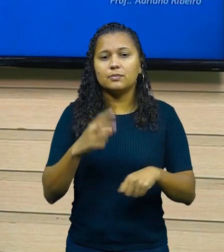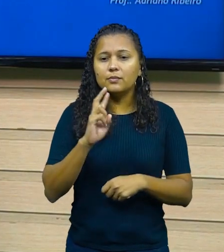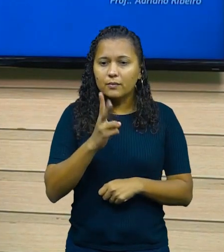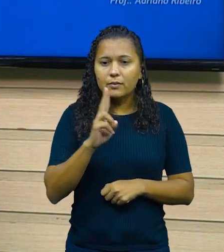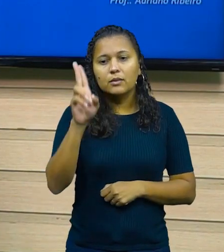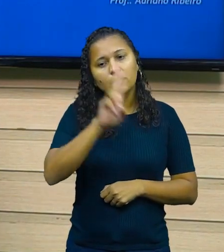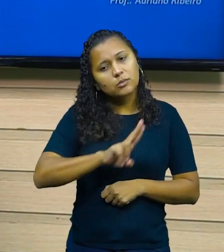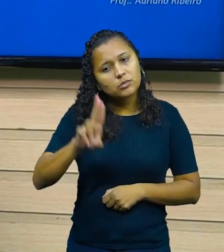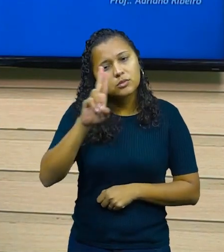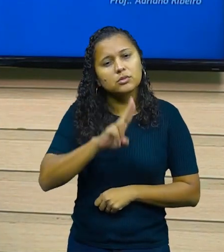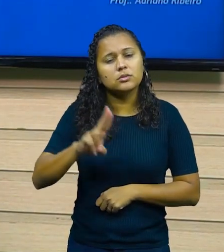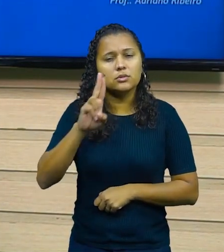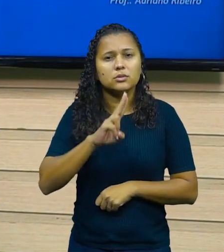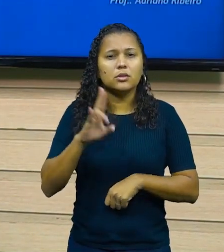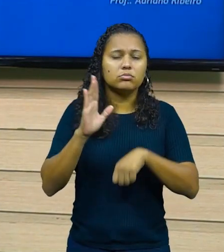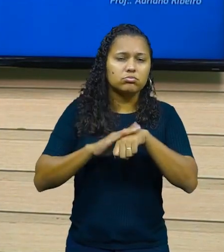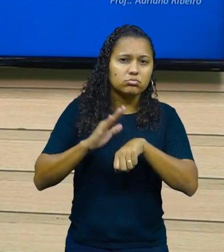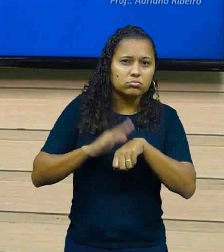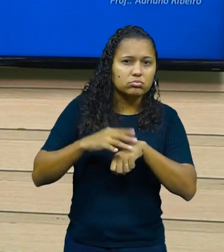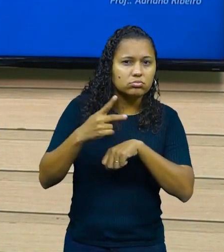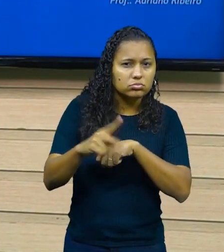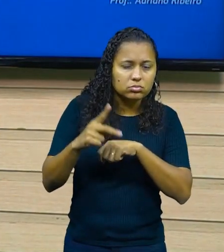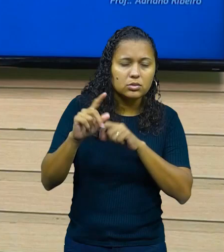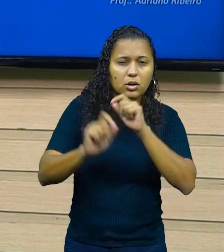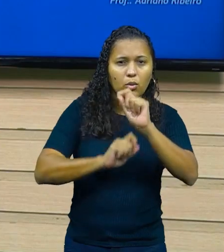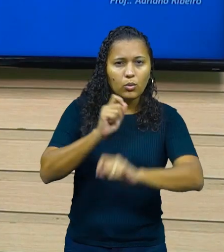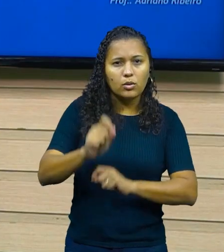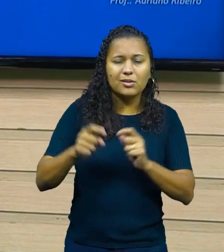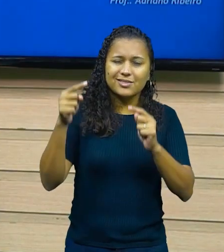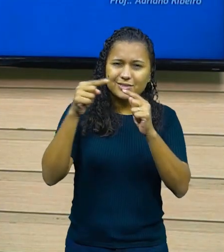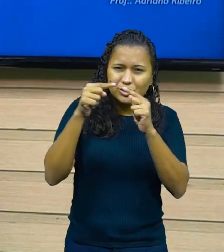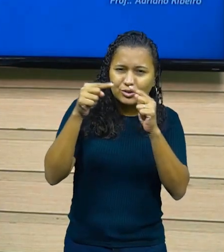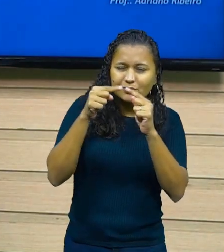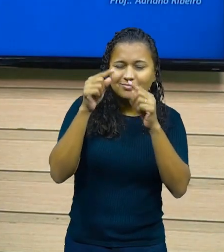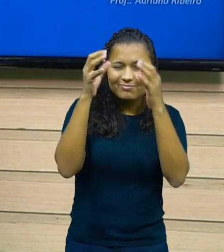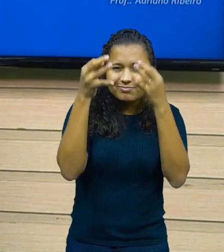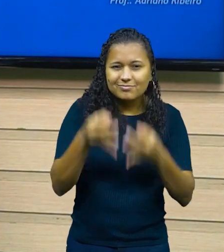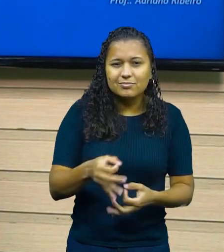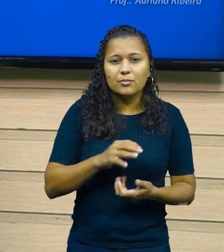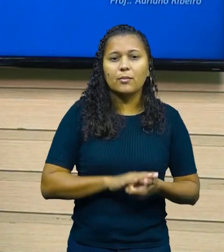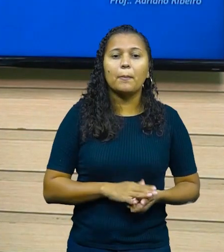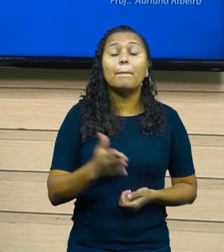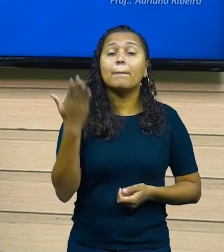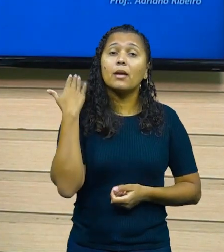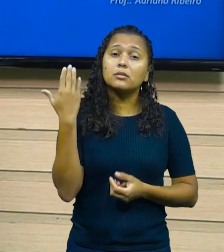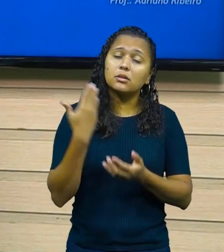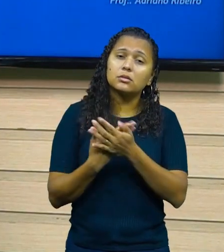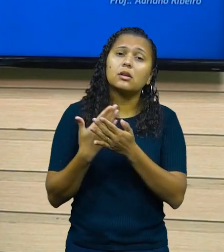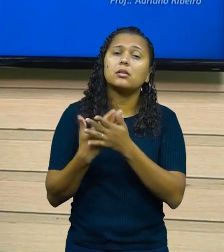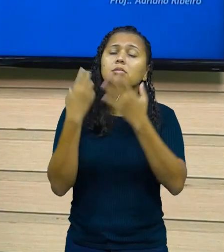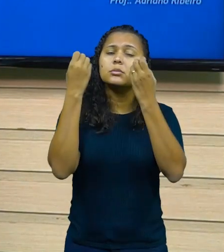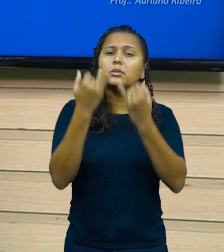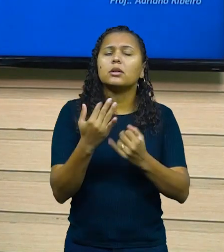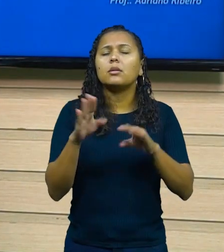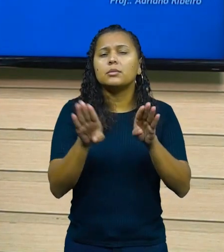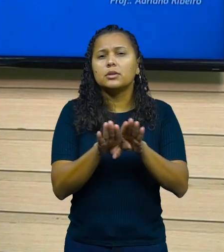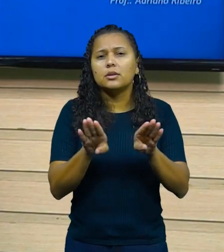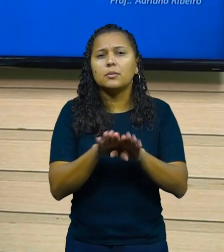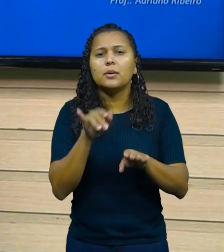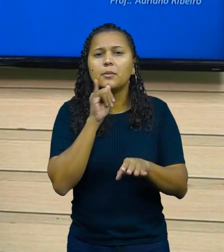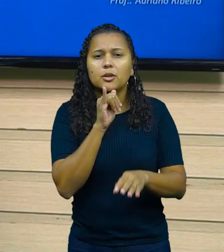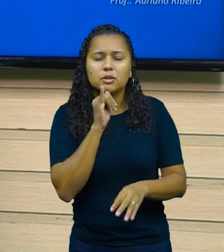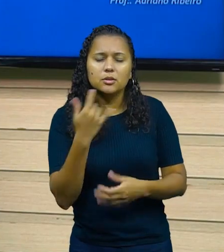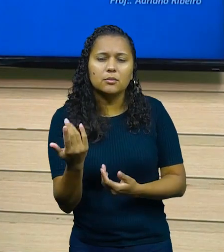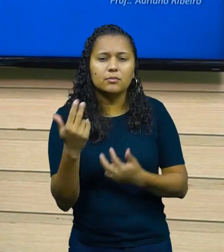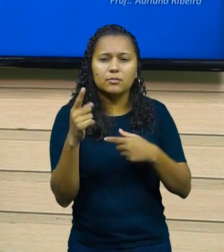sejam utilizados propriamente para o tipo de medição que você foi fazer, né? Na última aula em especial, falamos também sobre os últimos